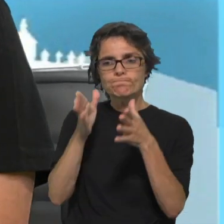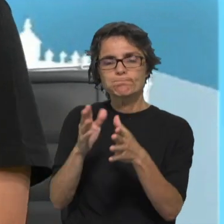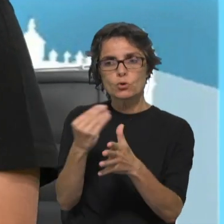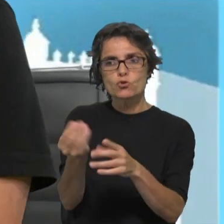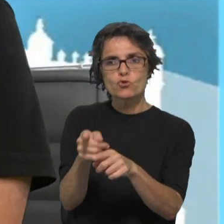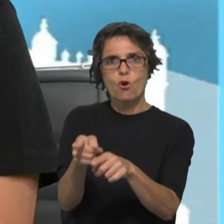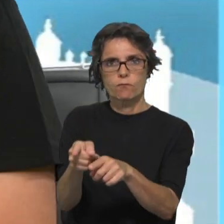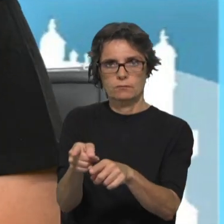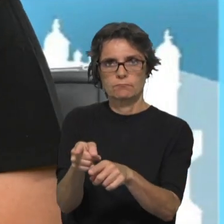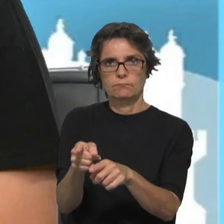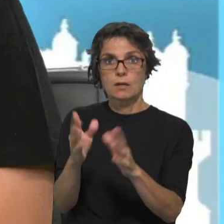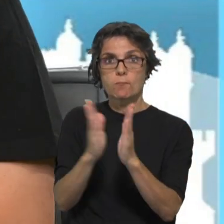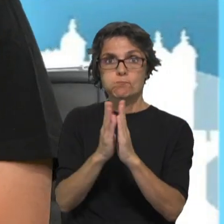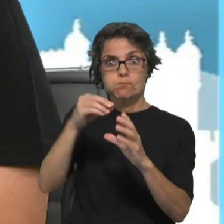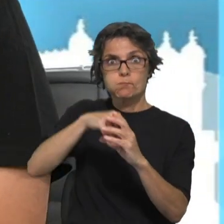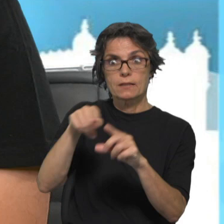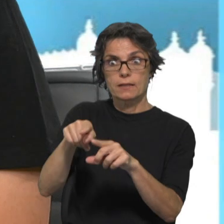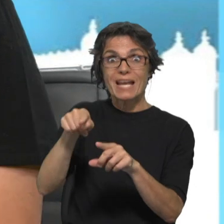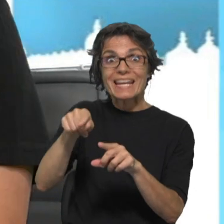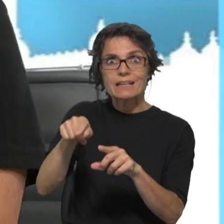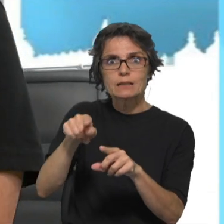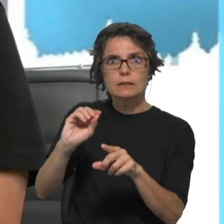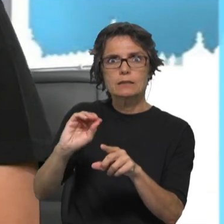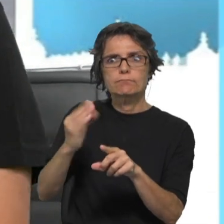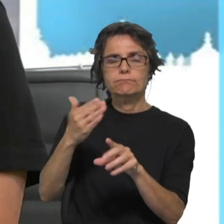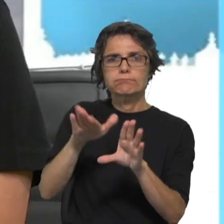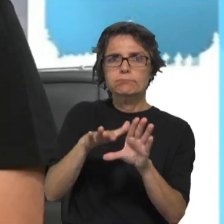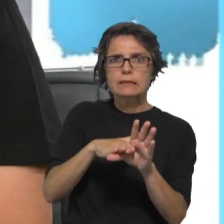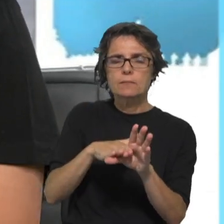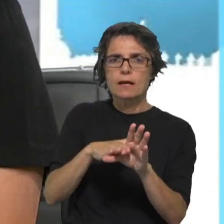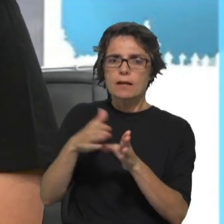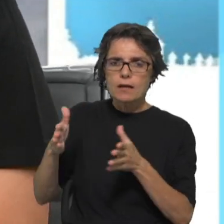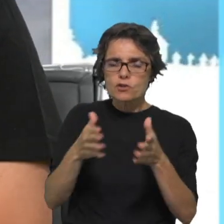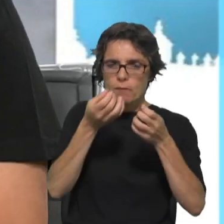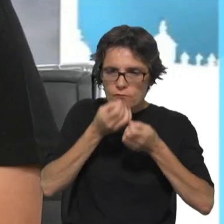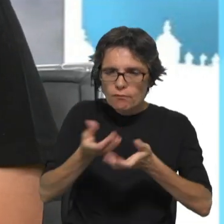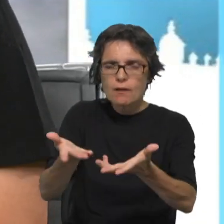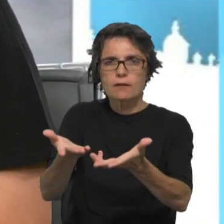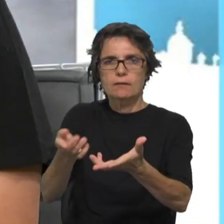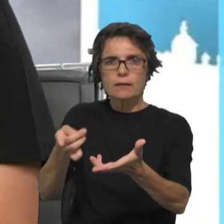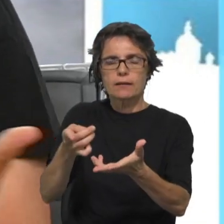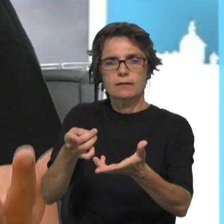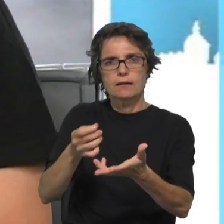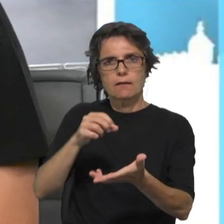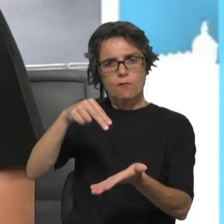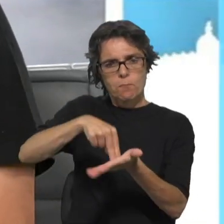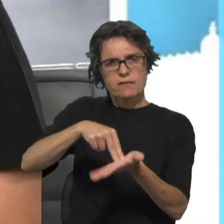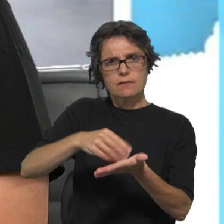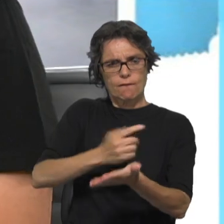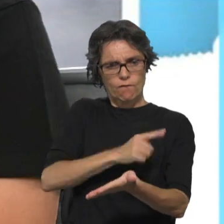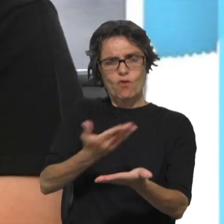seu lugar dentro da igreja, fazer com que ele tenha o seu espaço, o seu caminho, seja uma voz ativa. Falamos tanto